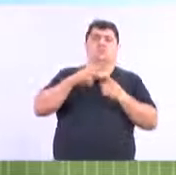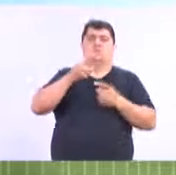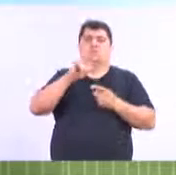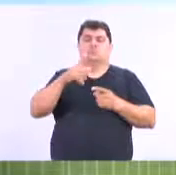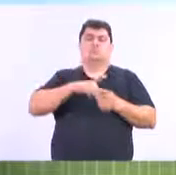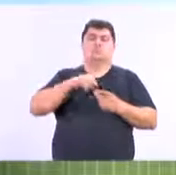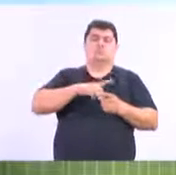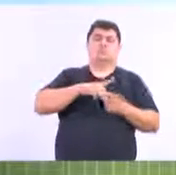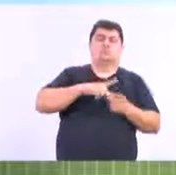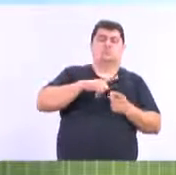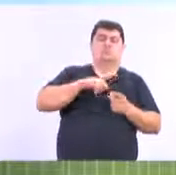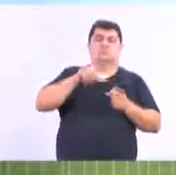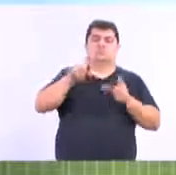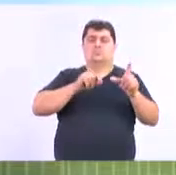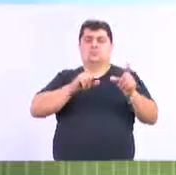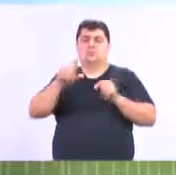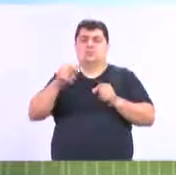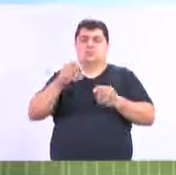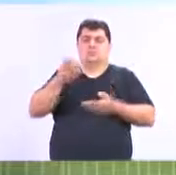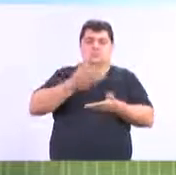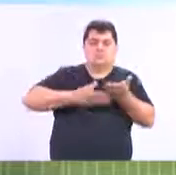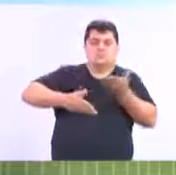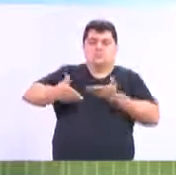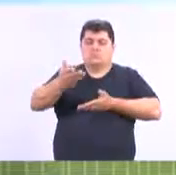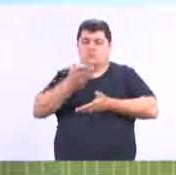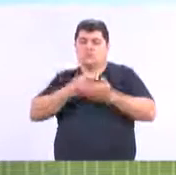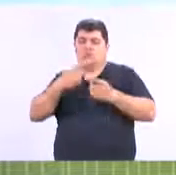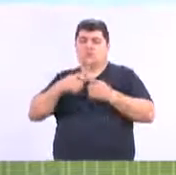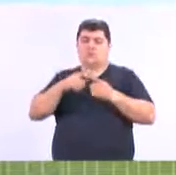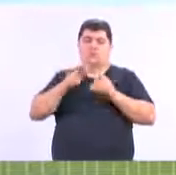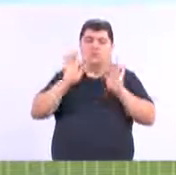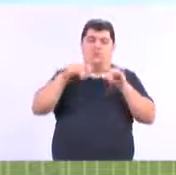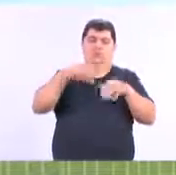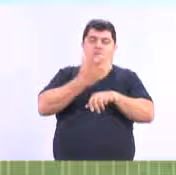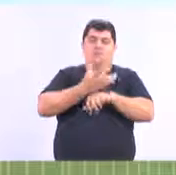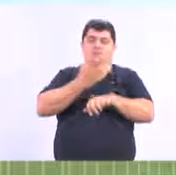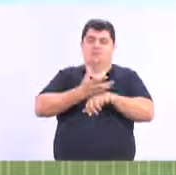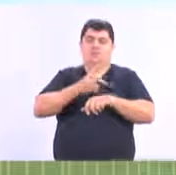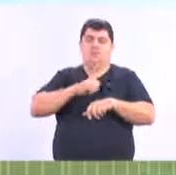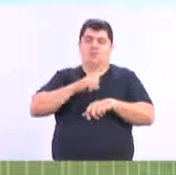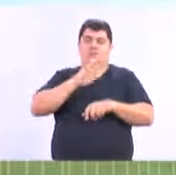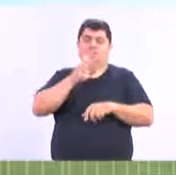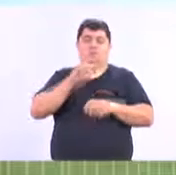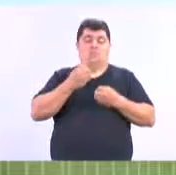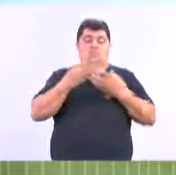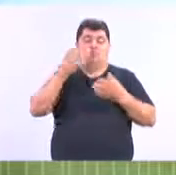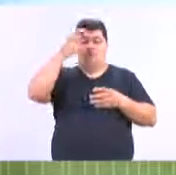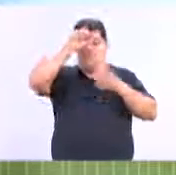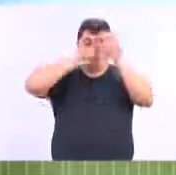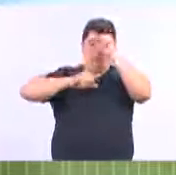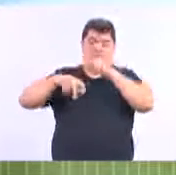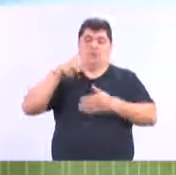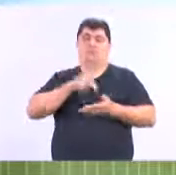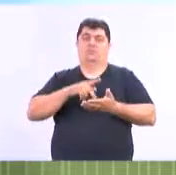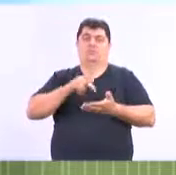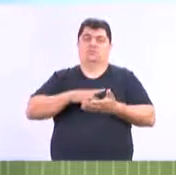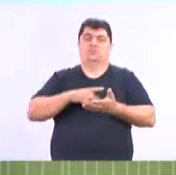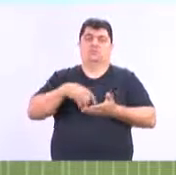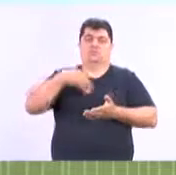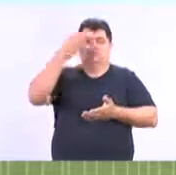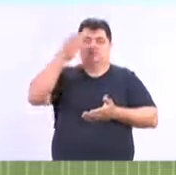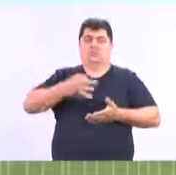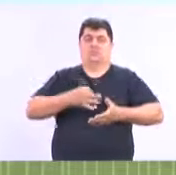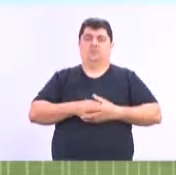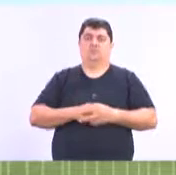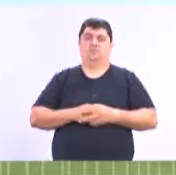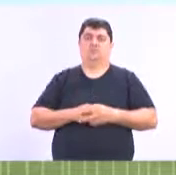alguns pontos e alinhando as informações para quando chegar no final da disciplina a gente ter um resultado fantástico e eu tenho certeza que vai ser assim.